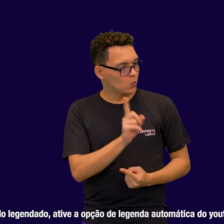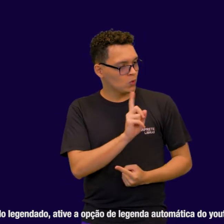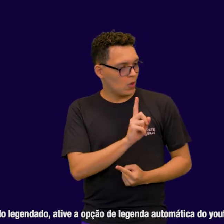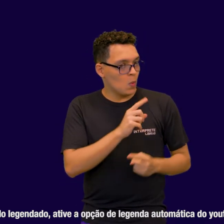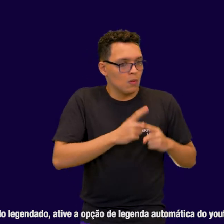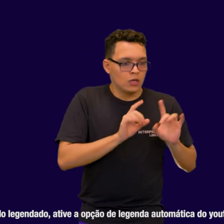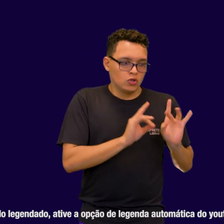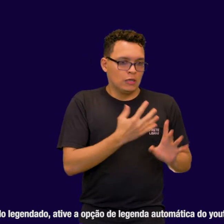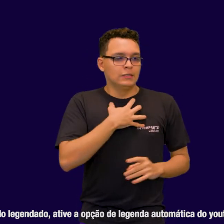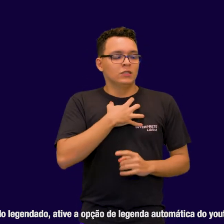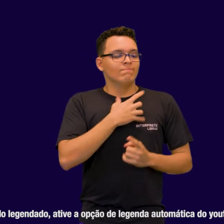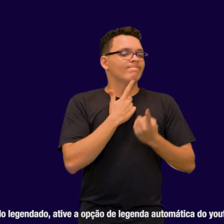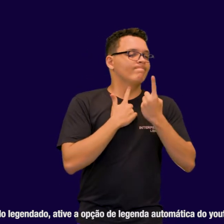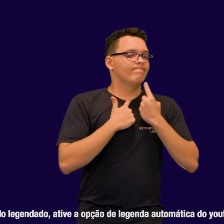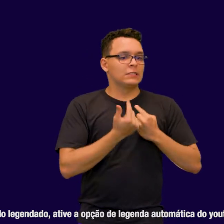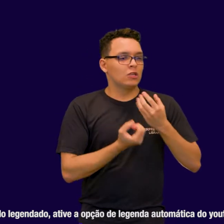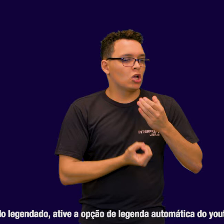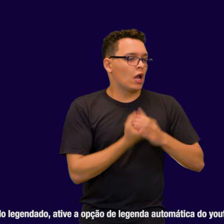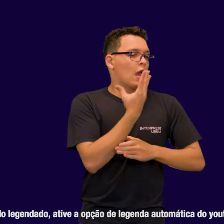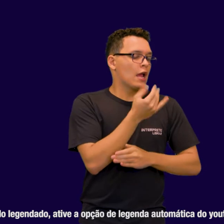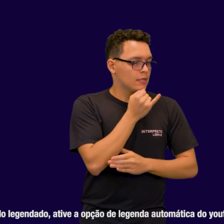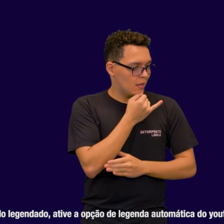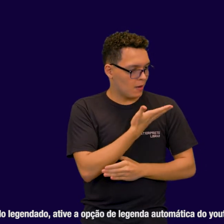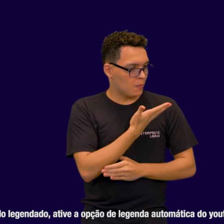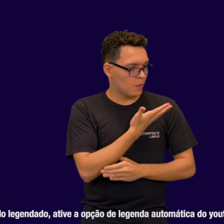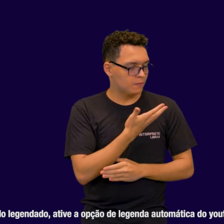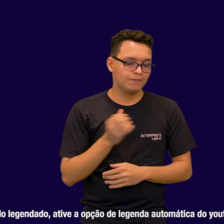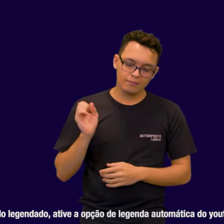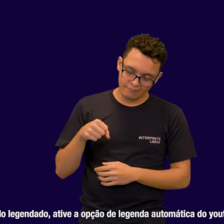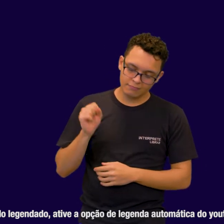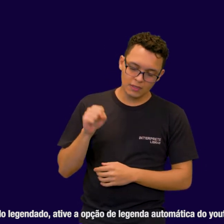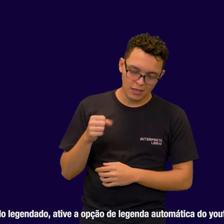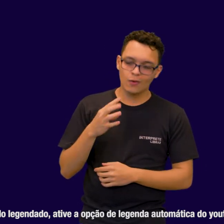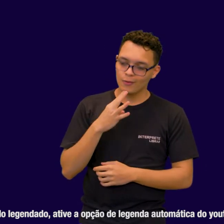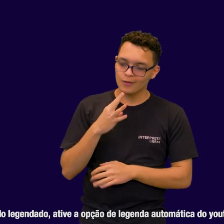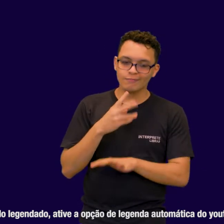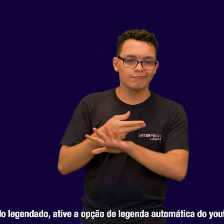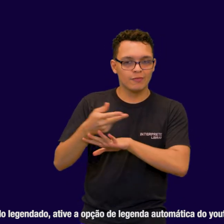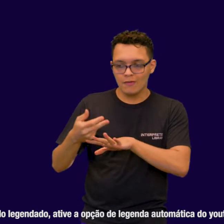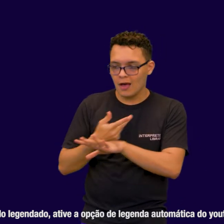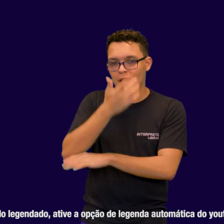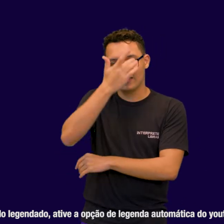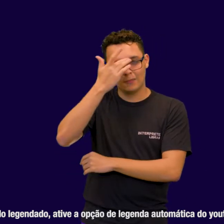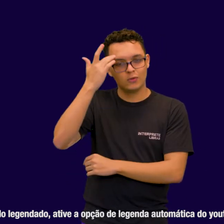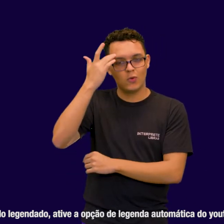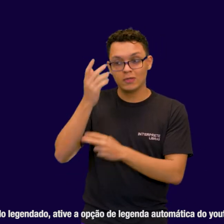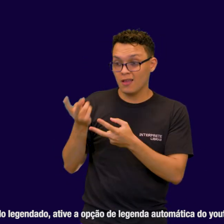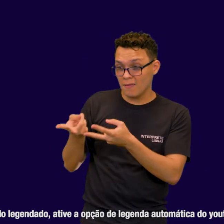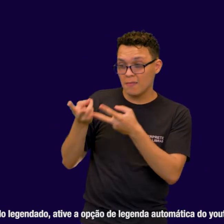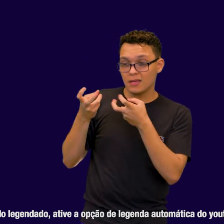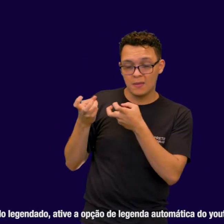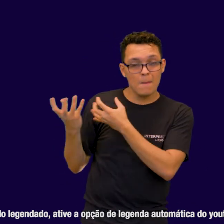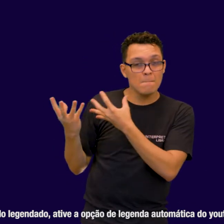em beber cerveja e decidiu empreender? Conheço várias pessoas assim e vi muitas